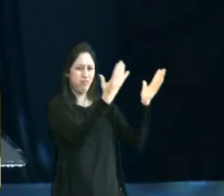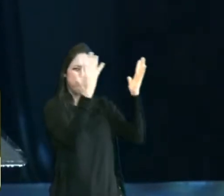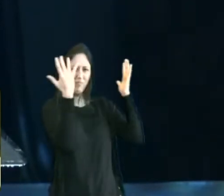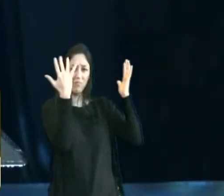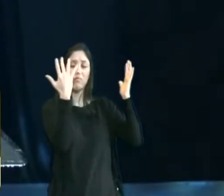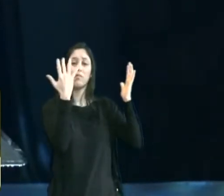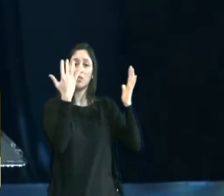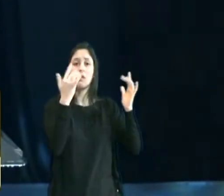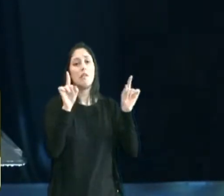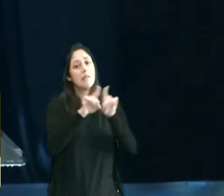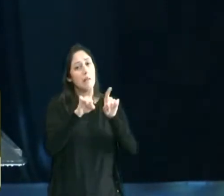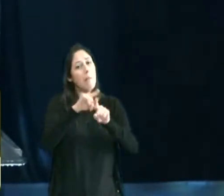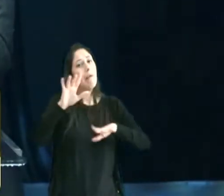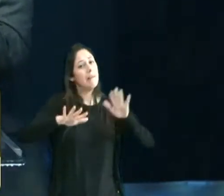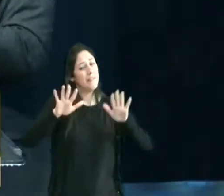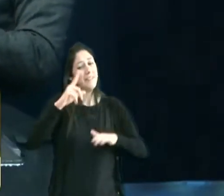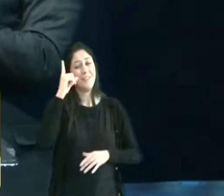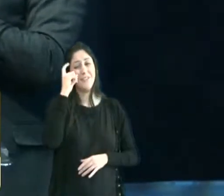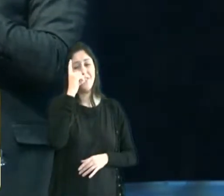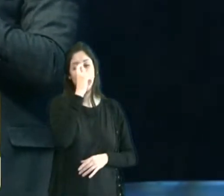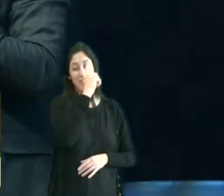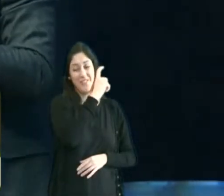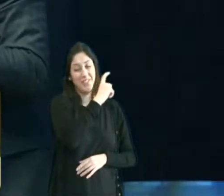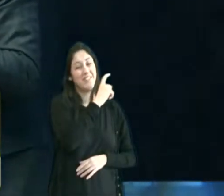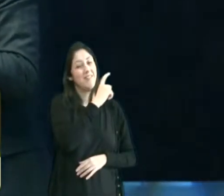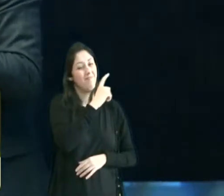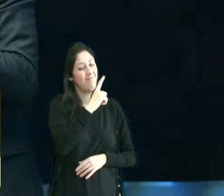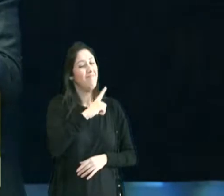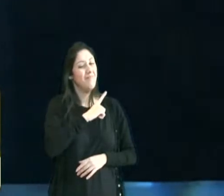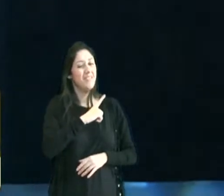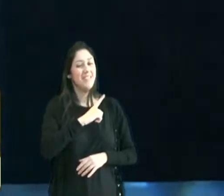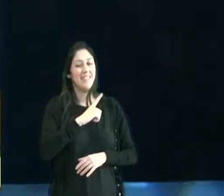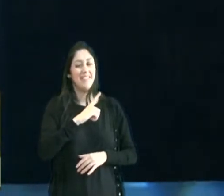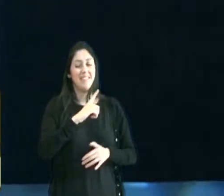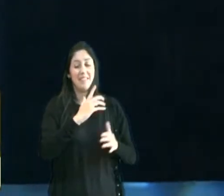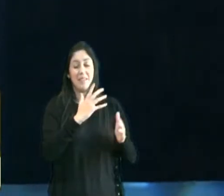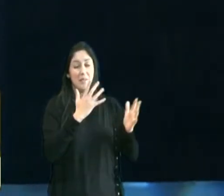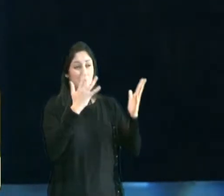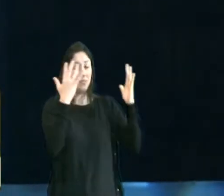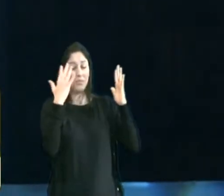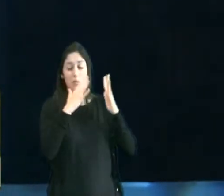confundem. Jairo vê o milagre e acompanha Jesus,